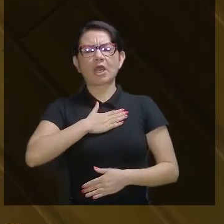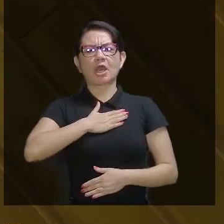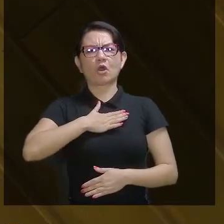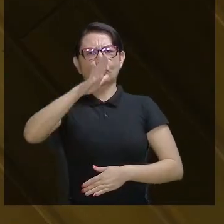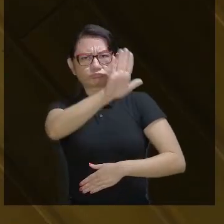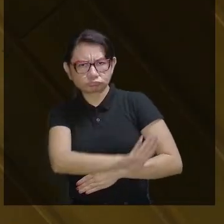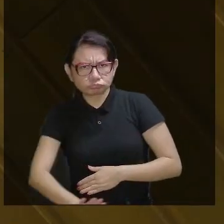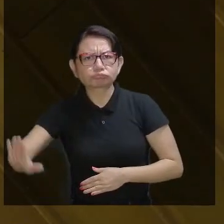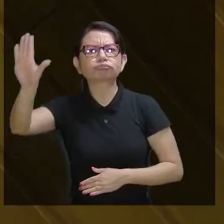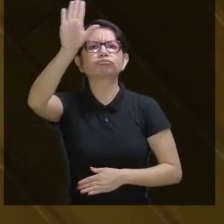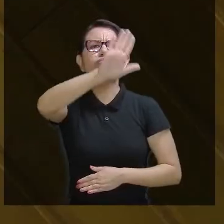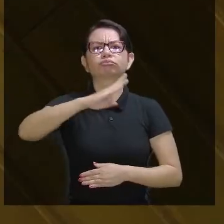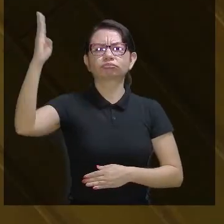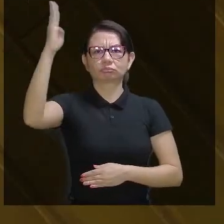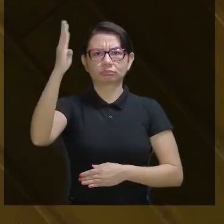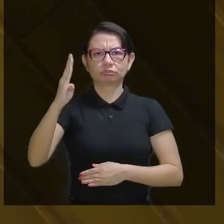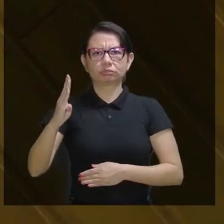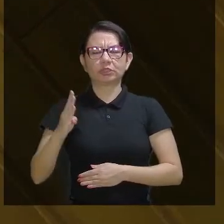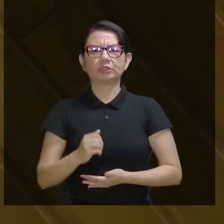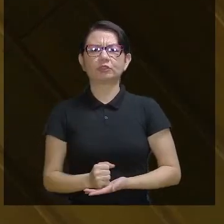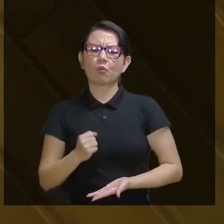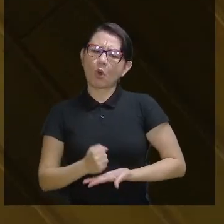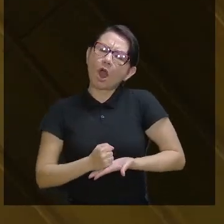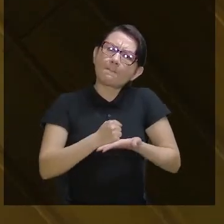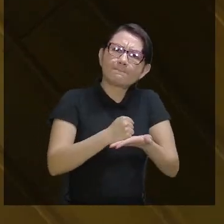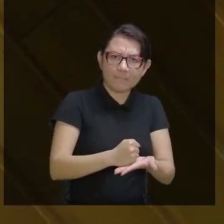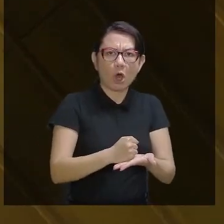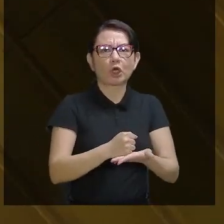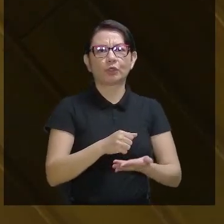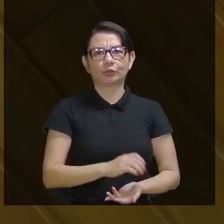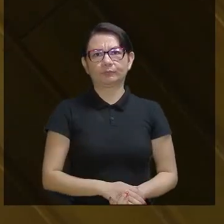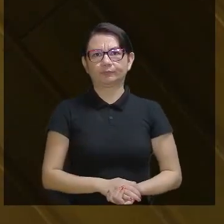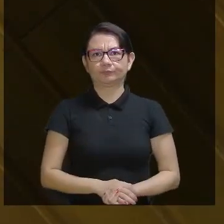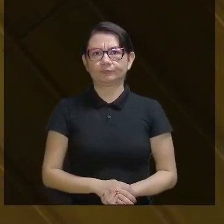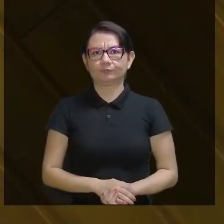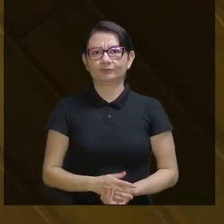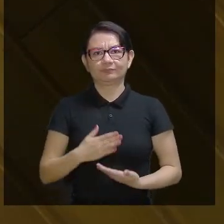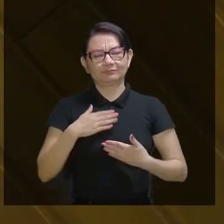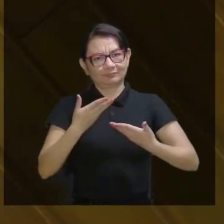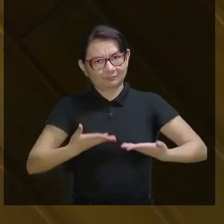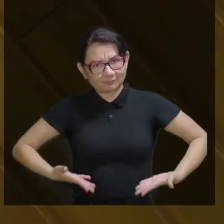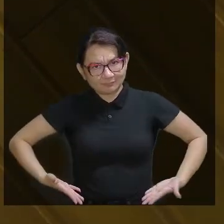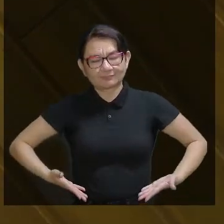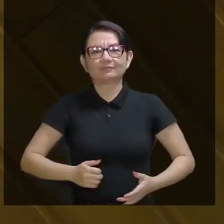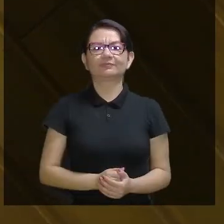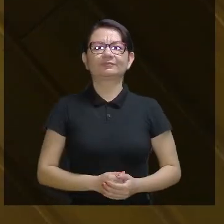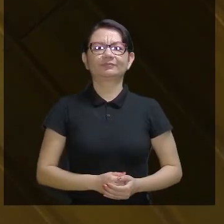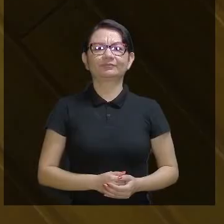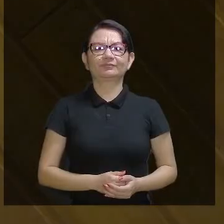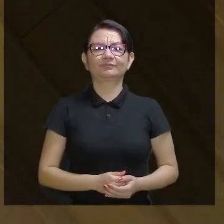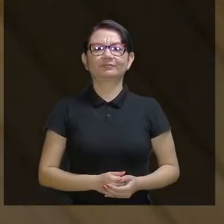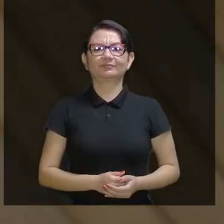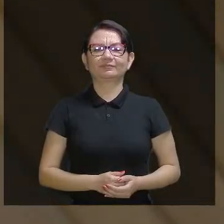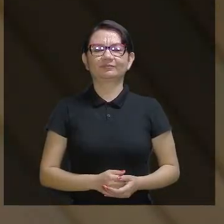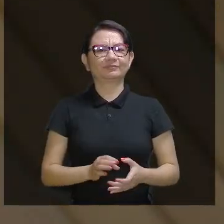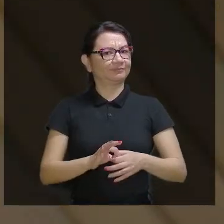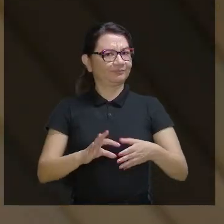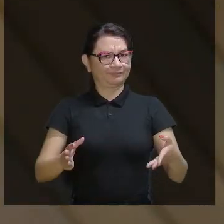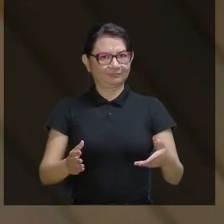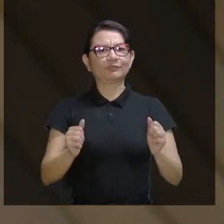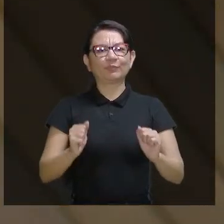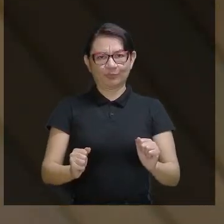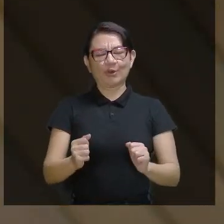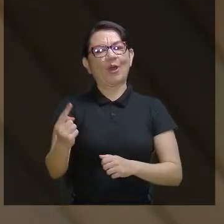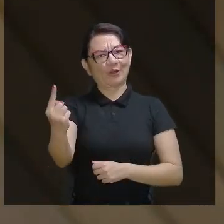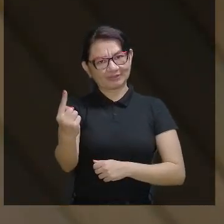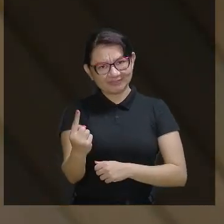nação receber a minha contribuição. Então, estou aqui à disposição de vocês para